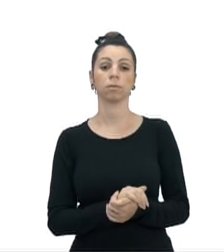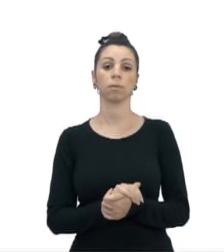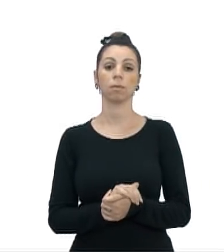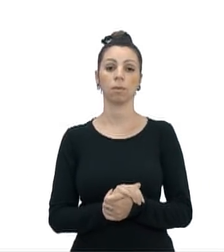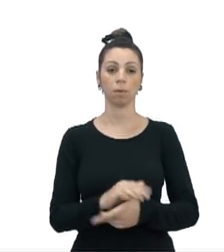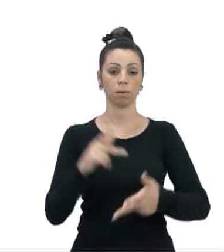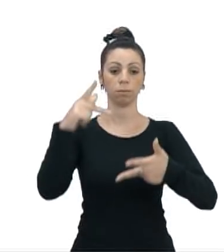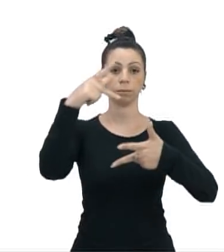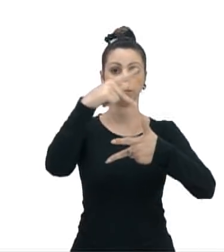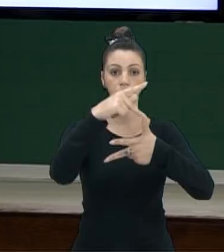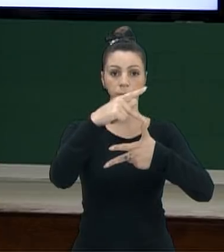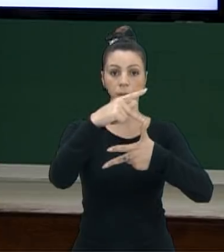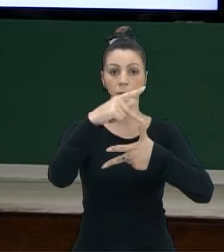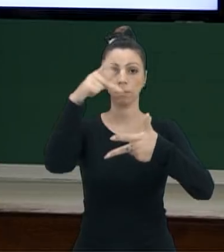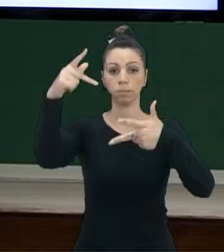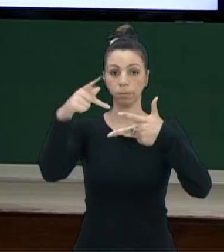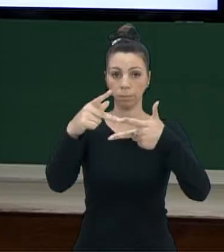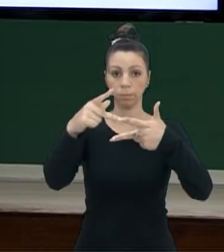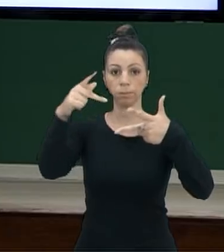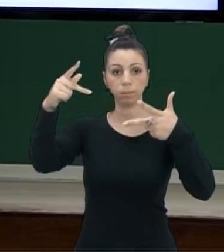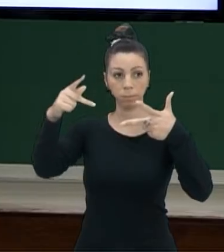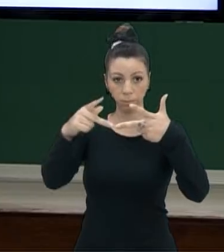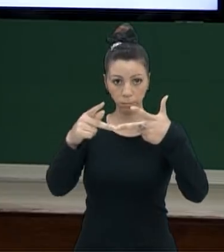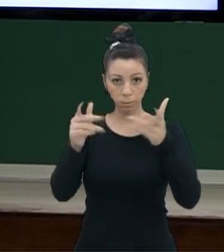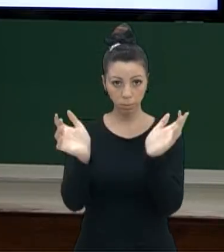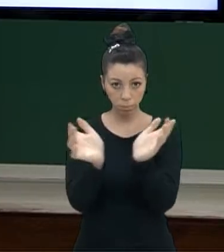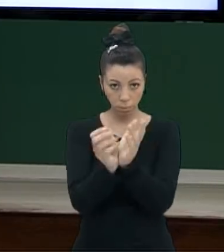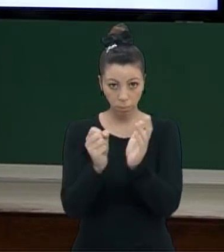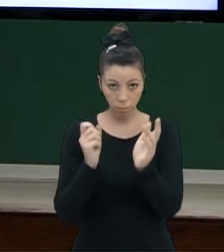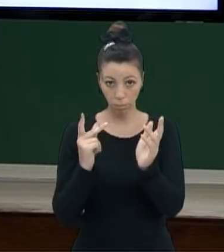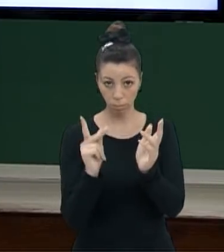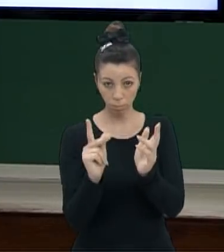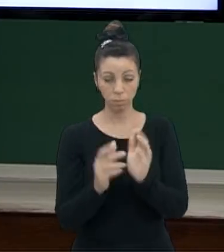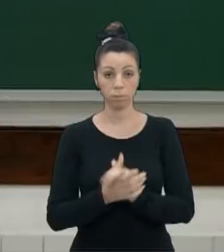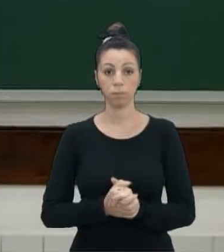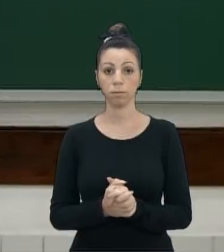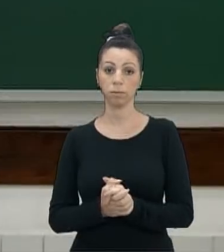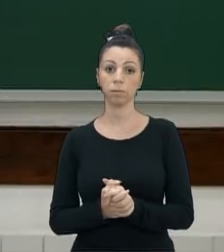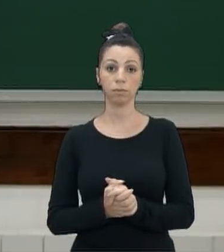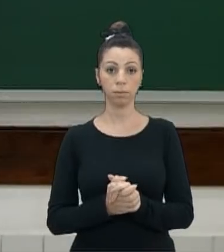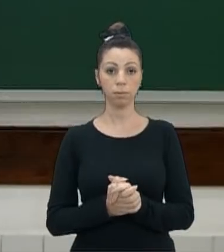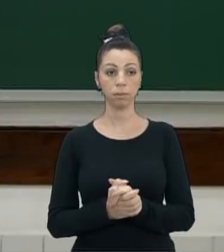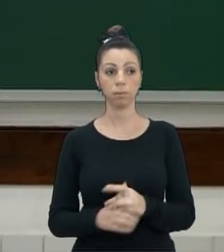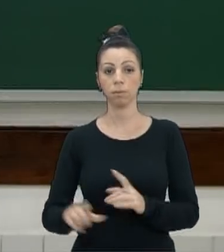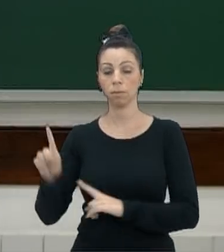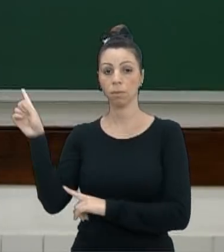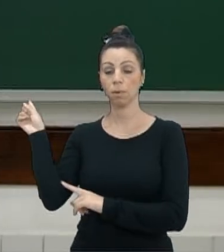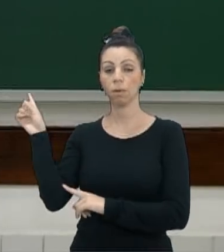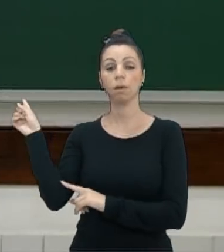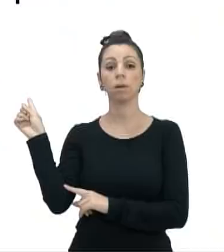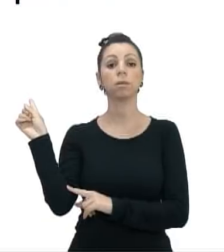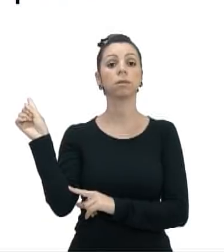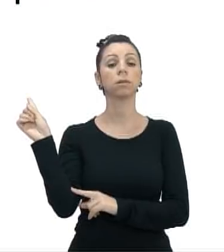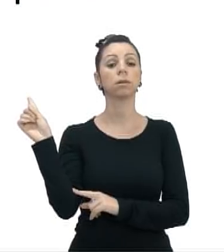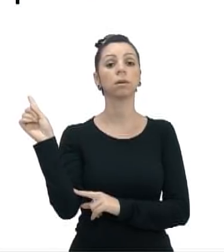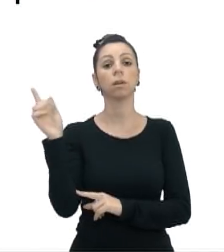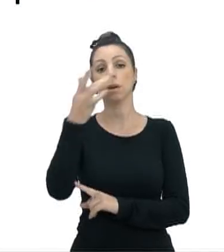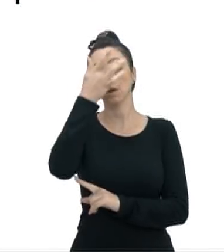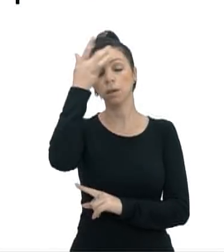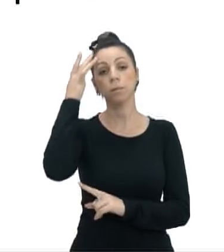segunda e terceira pessoa, ok? E aí, olha aqui as pessoas do discurso.